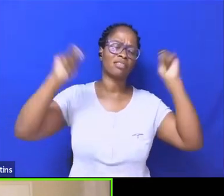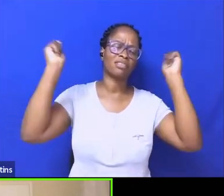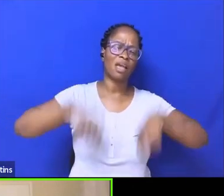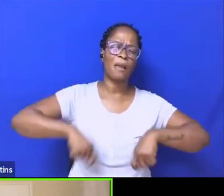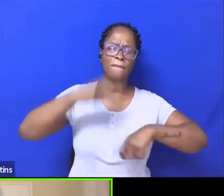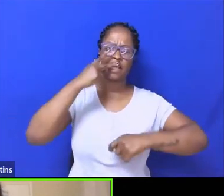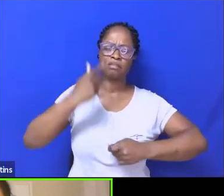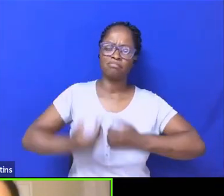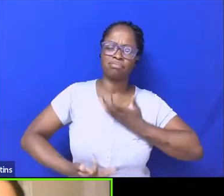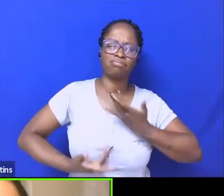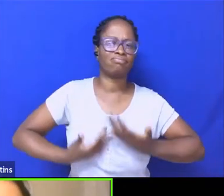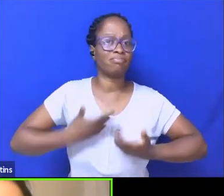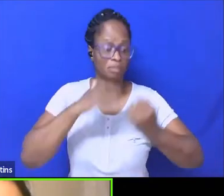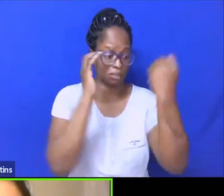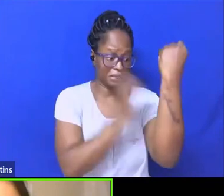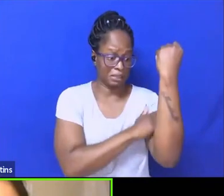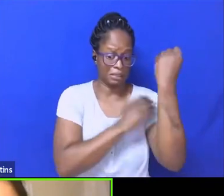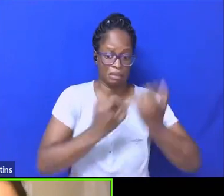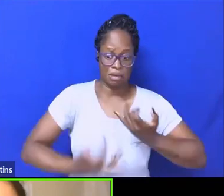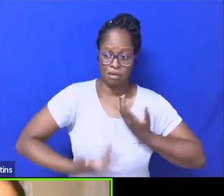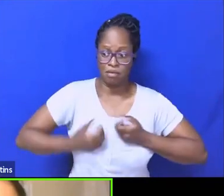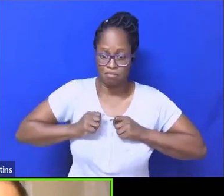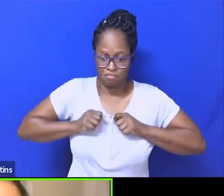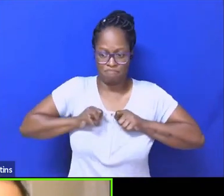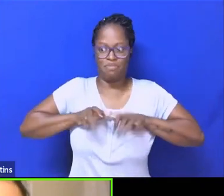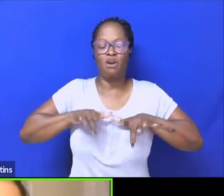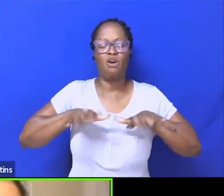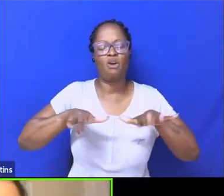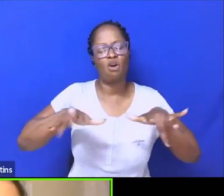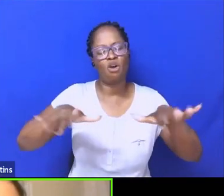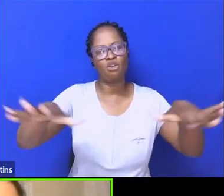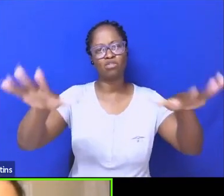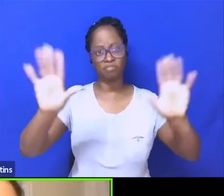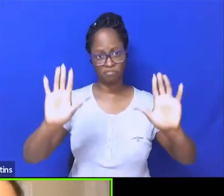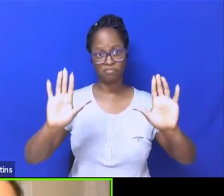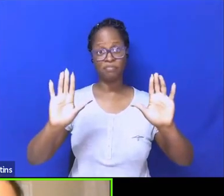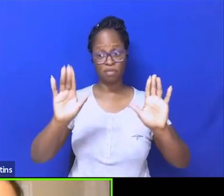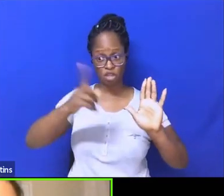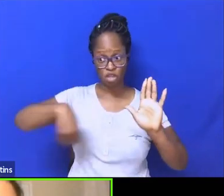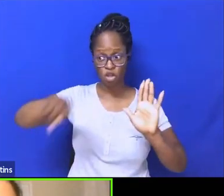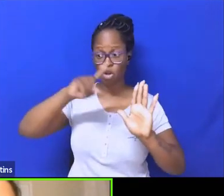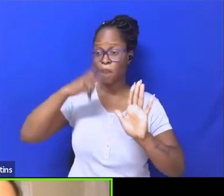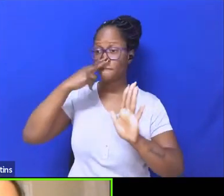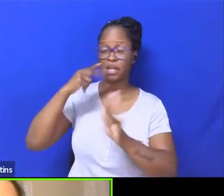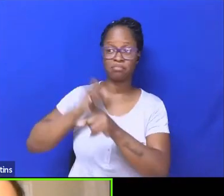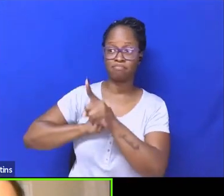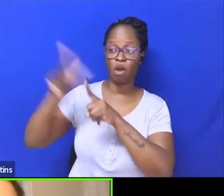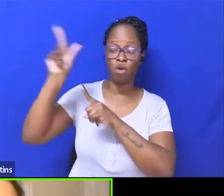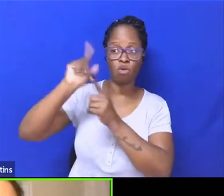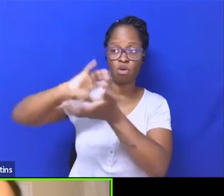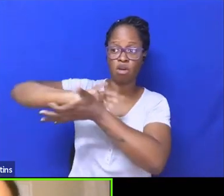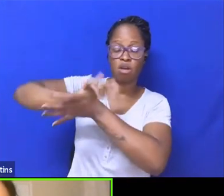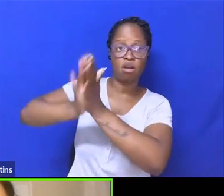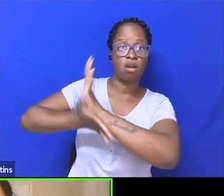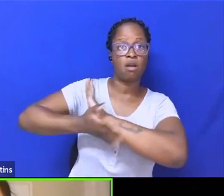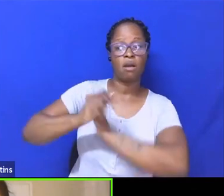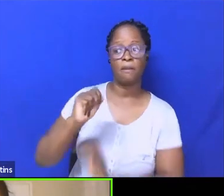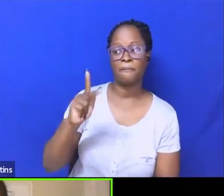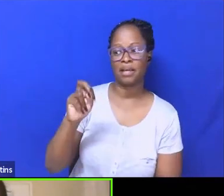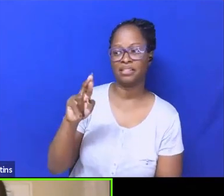quemar o patriarcado a não deixar que se apague penso que nenhuma política